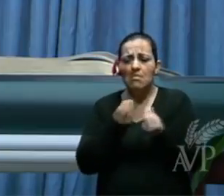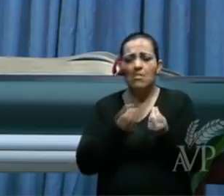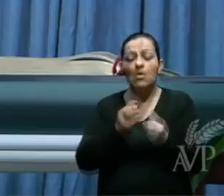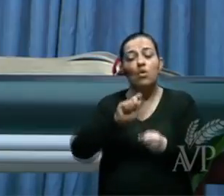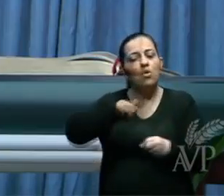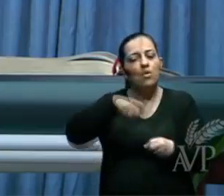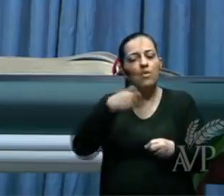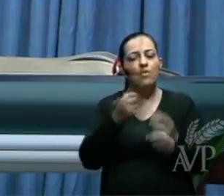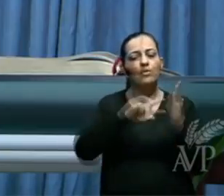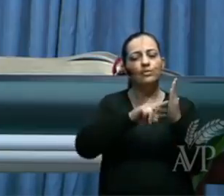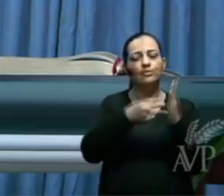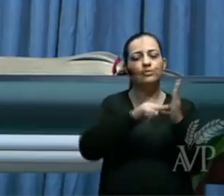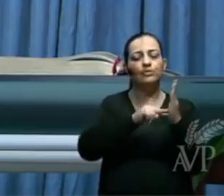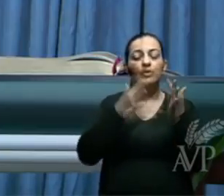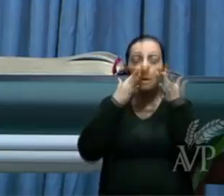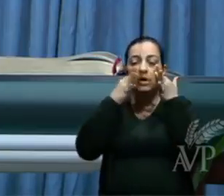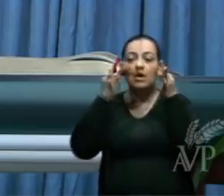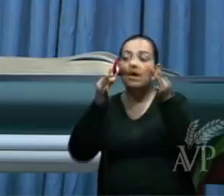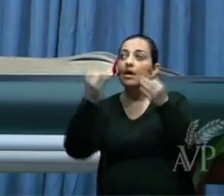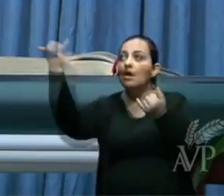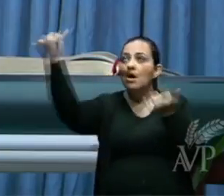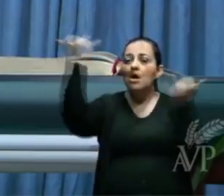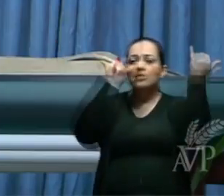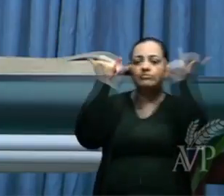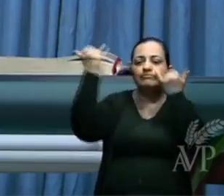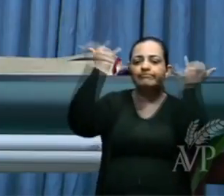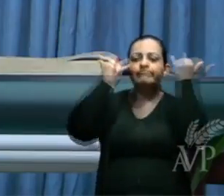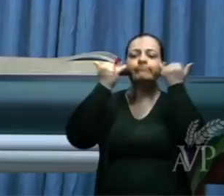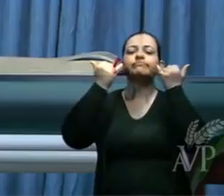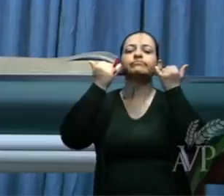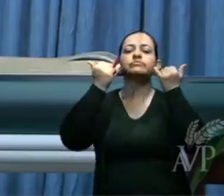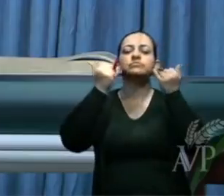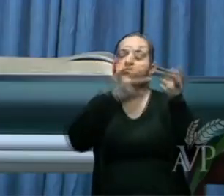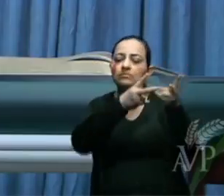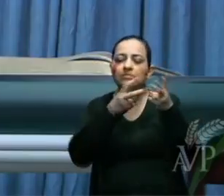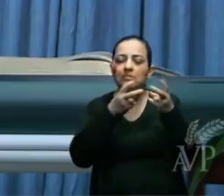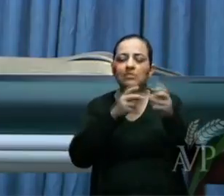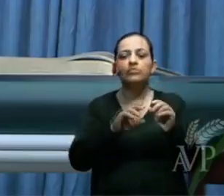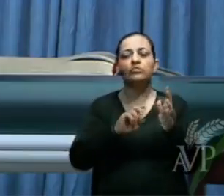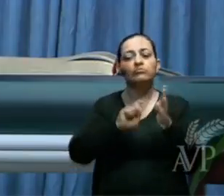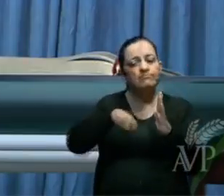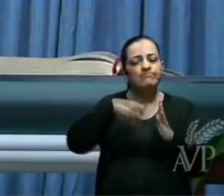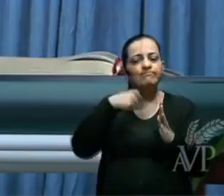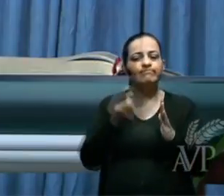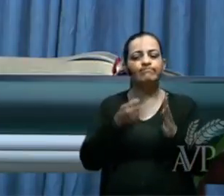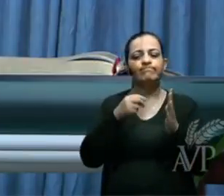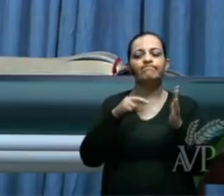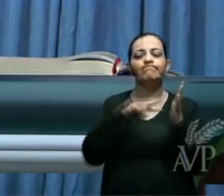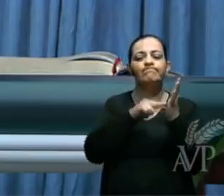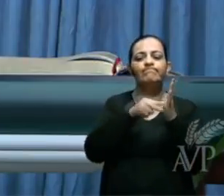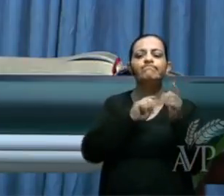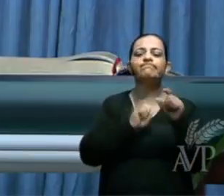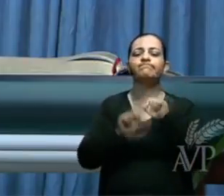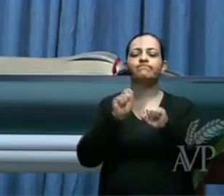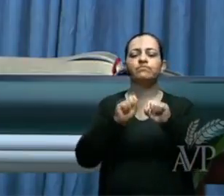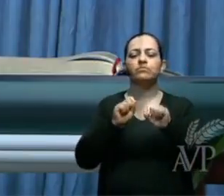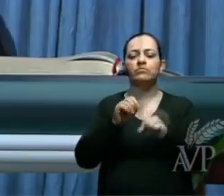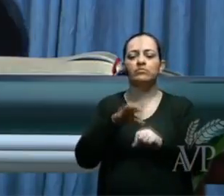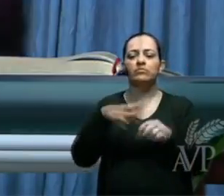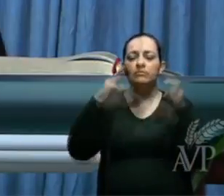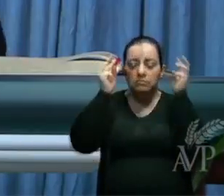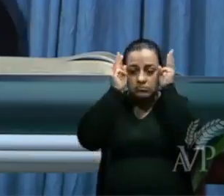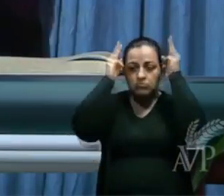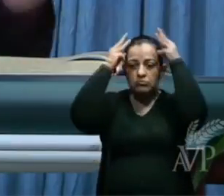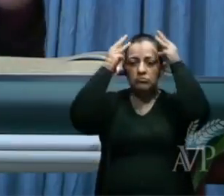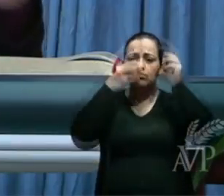sinal é para chamar a atenção o sinal é para chamar atenção moisés disse